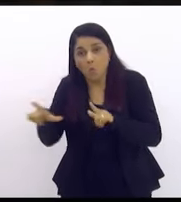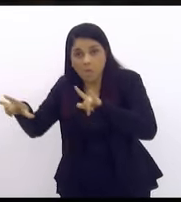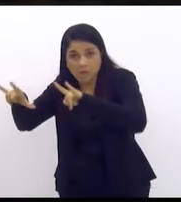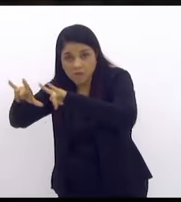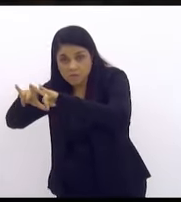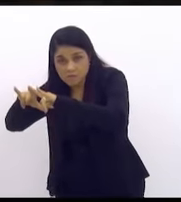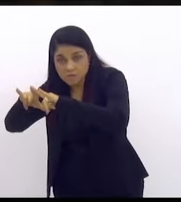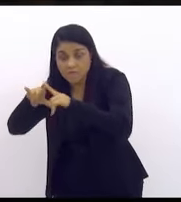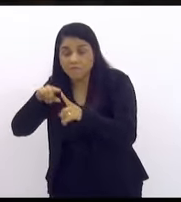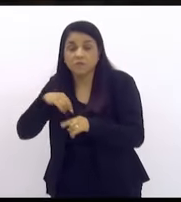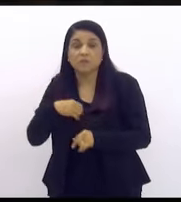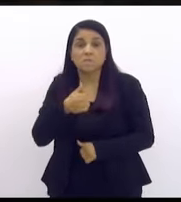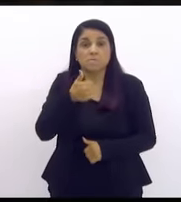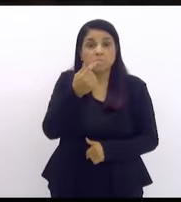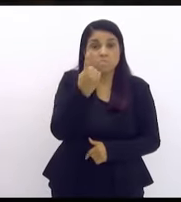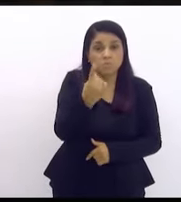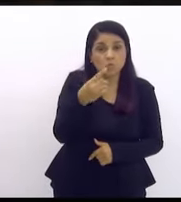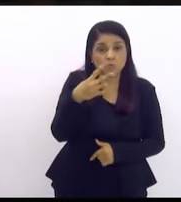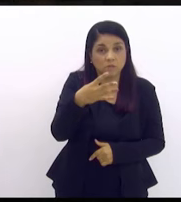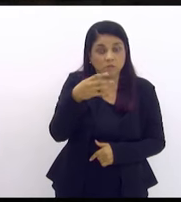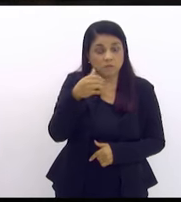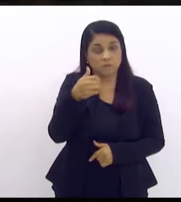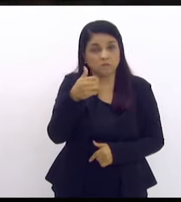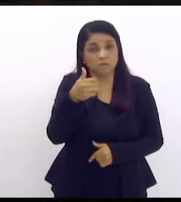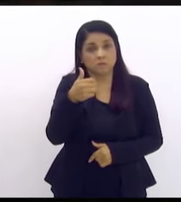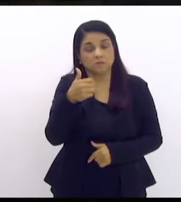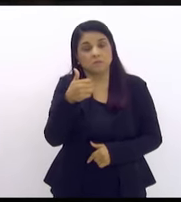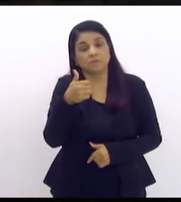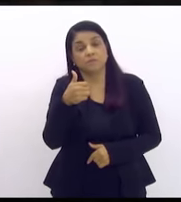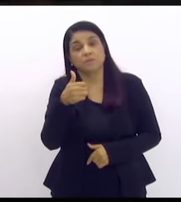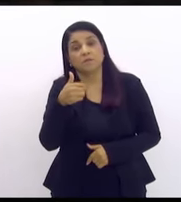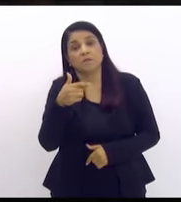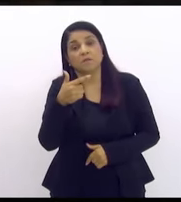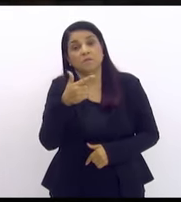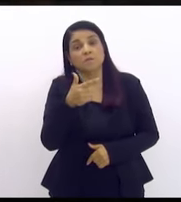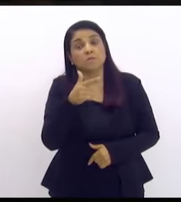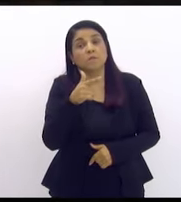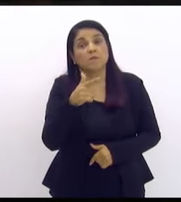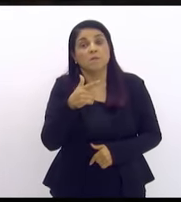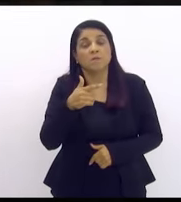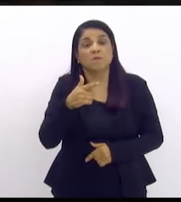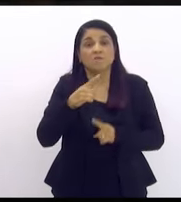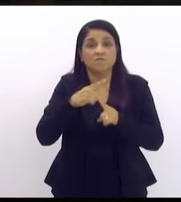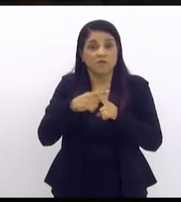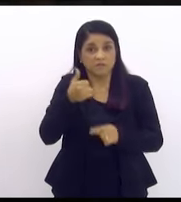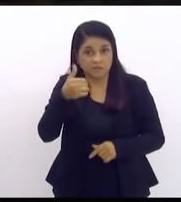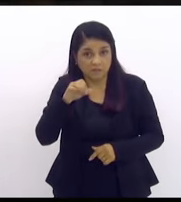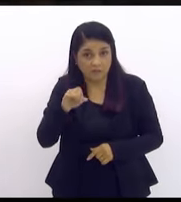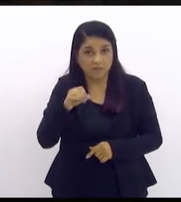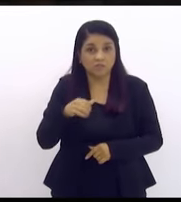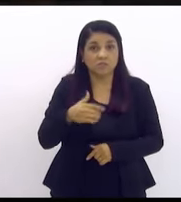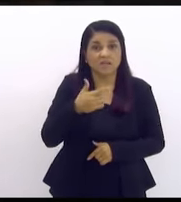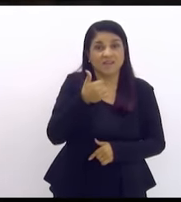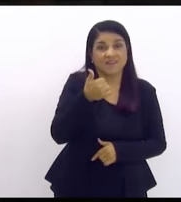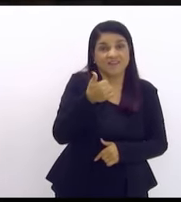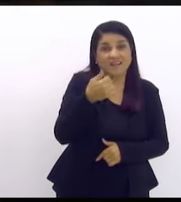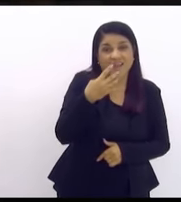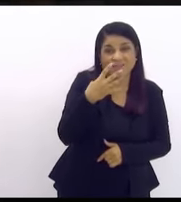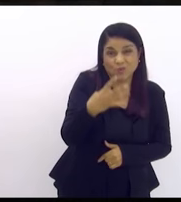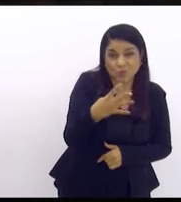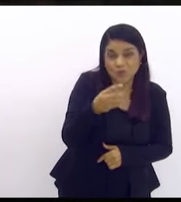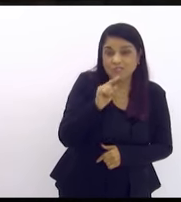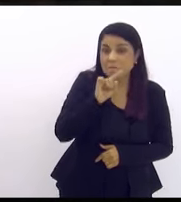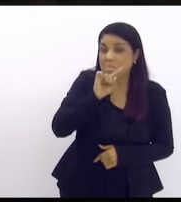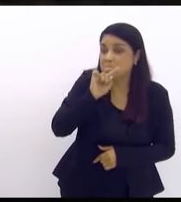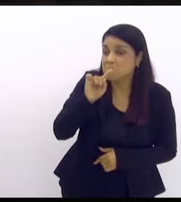1.413 vezes 10 dá 14 mil. 14 mil criminosos armados é uma vez